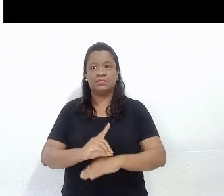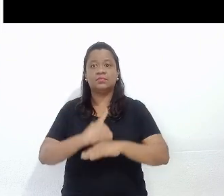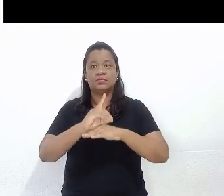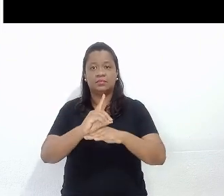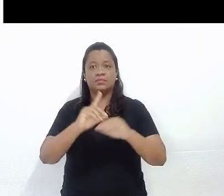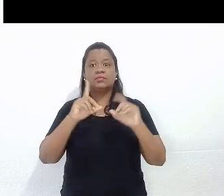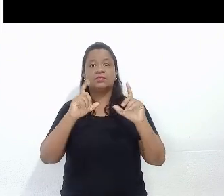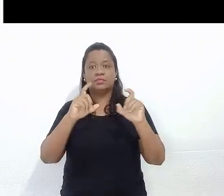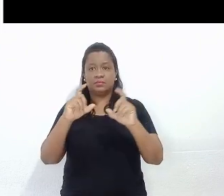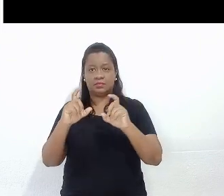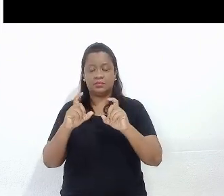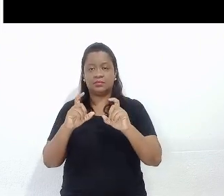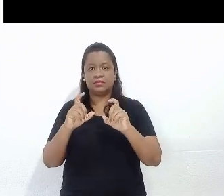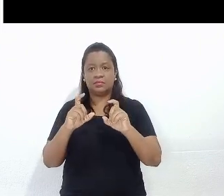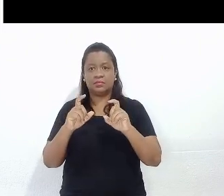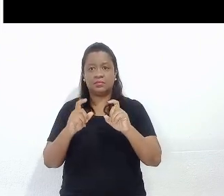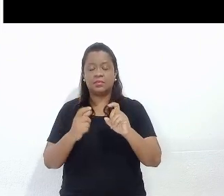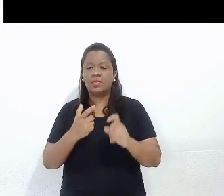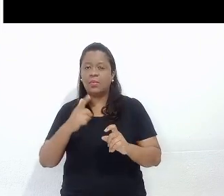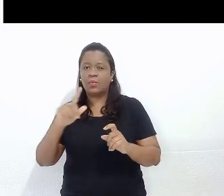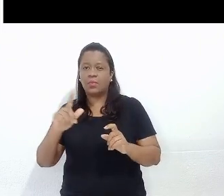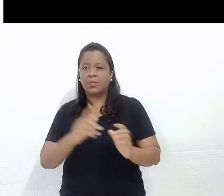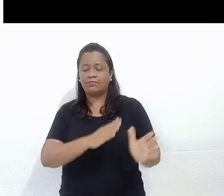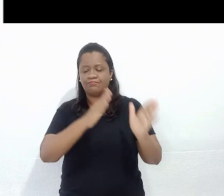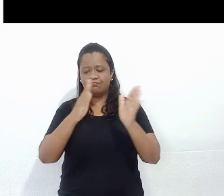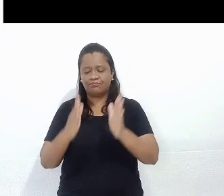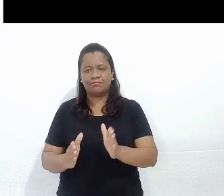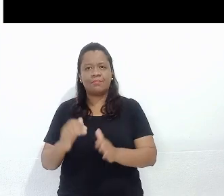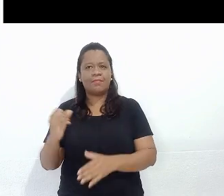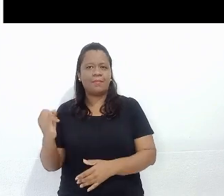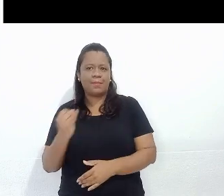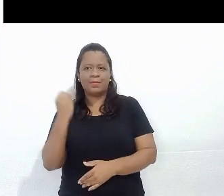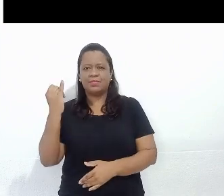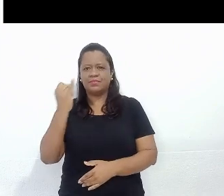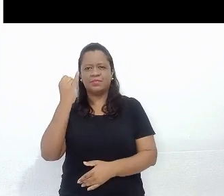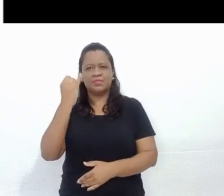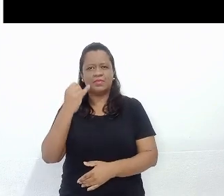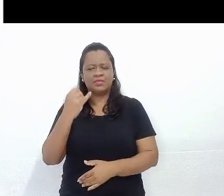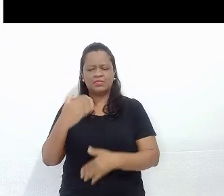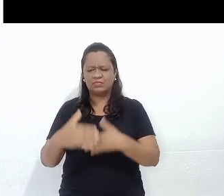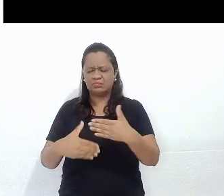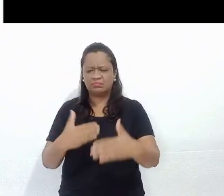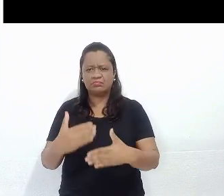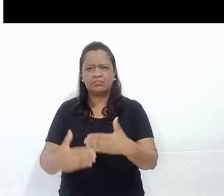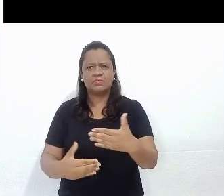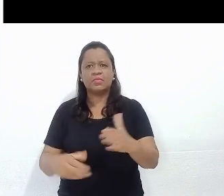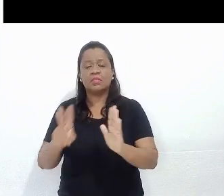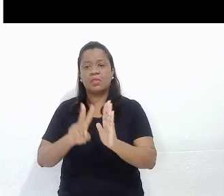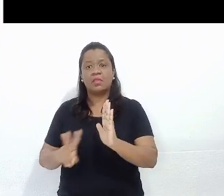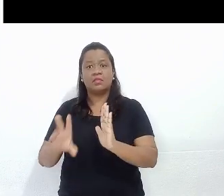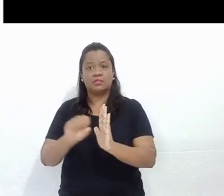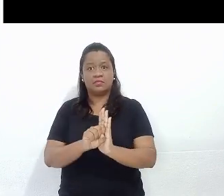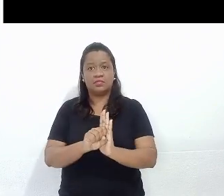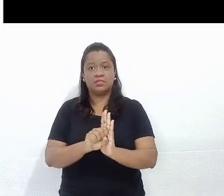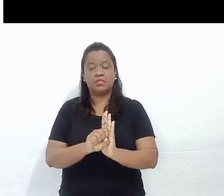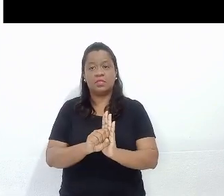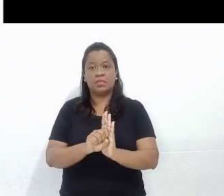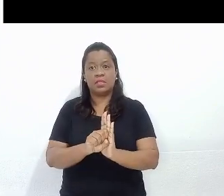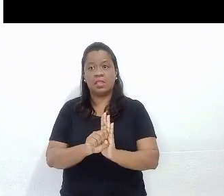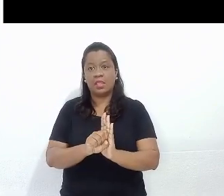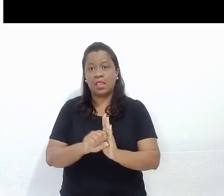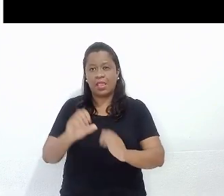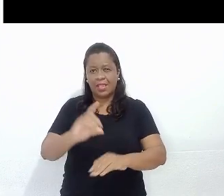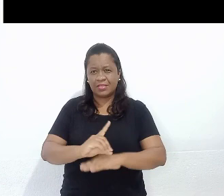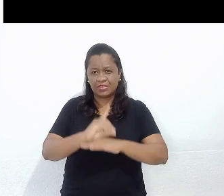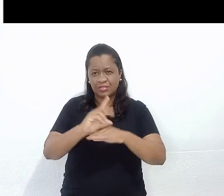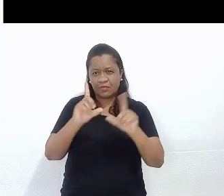fotografia. Outra etapa importantíssima de todo o processo audiovisual. Sem diretor de fotografia, fica tudo